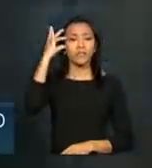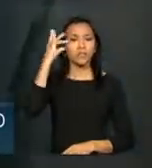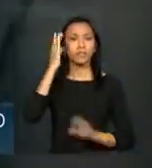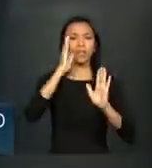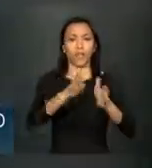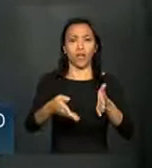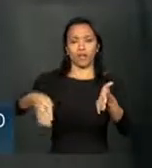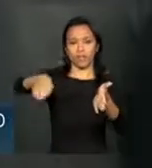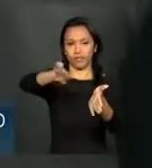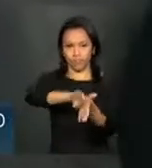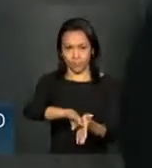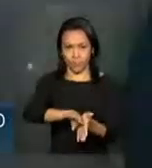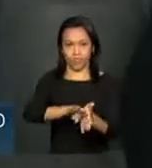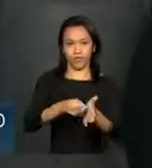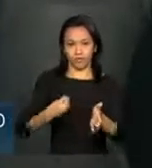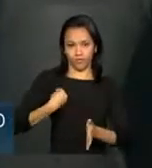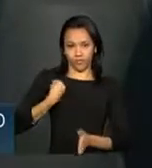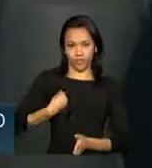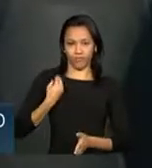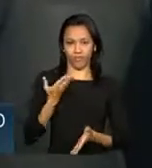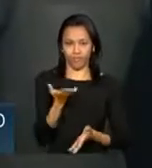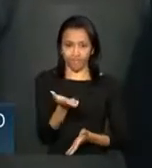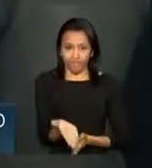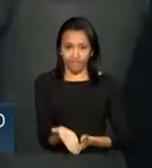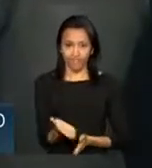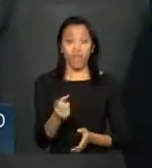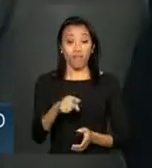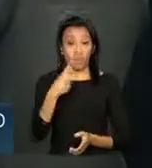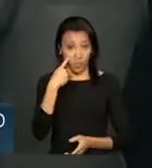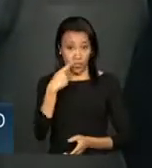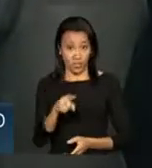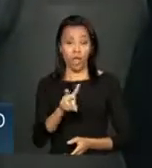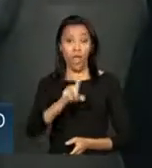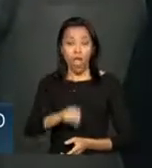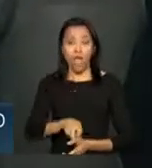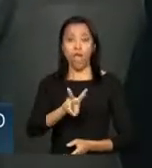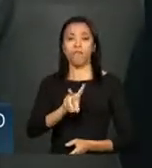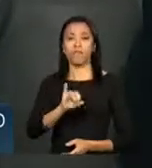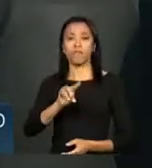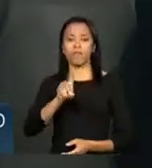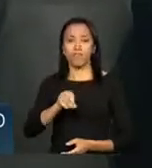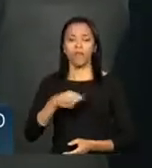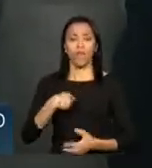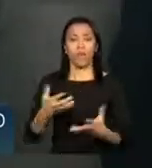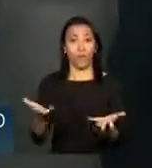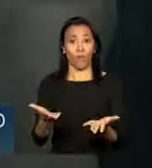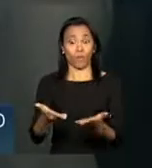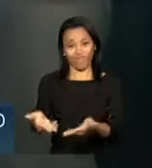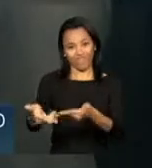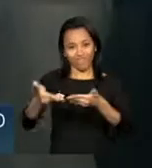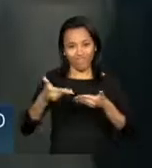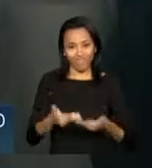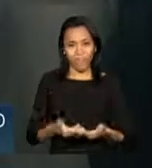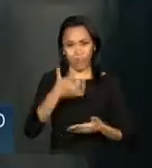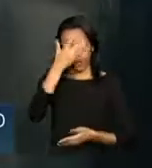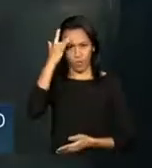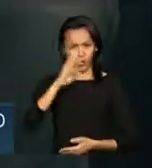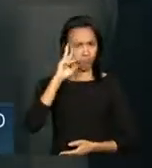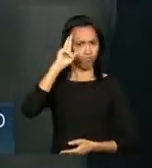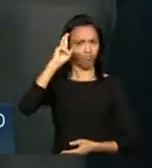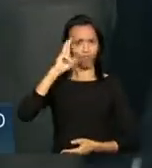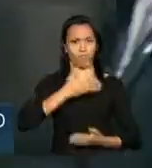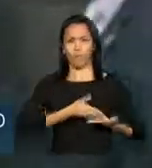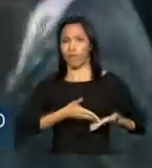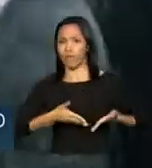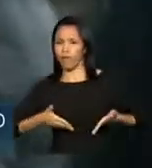de chegar ao Congresso. Essas são imagens ao vivo. Ela é recebida neste momento por autoridades